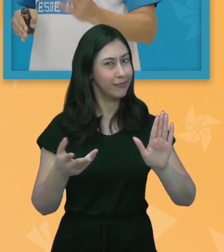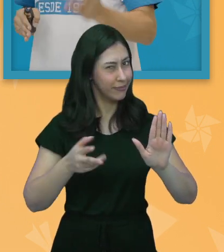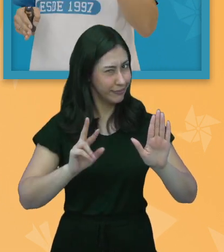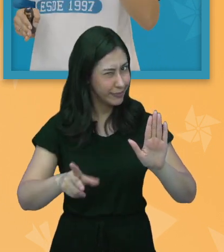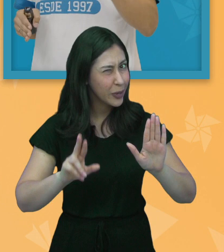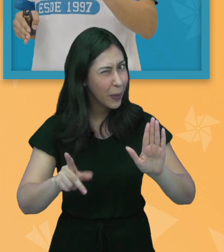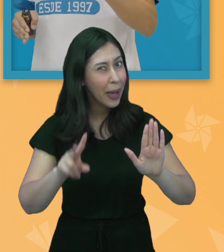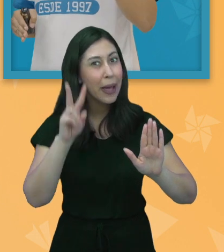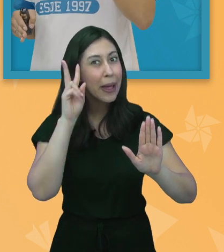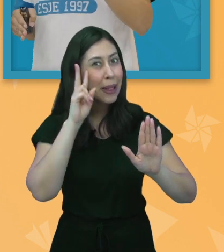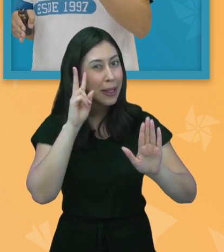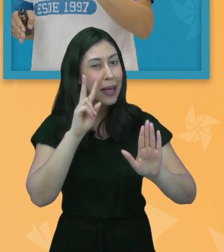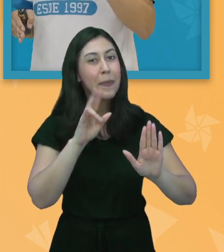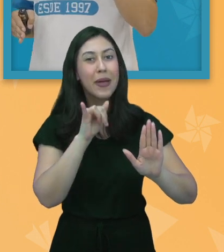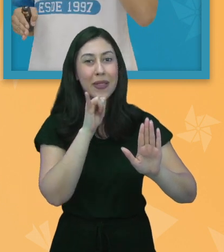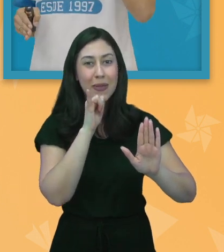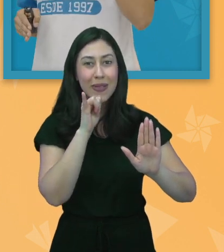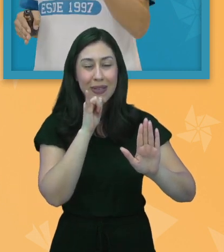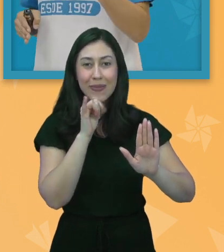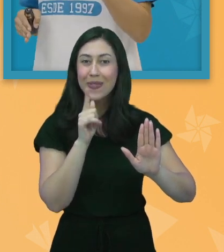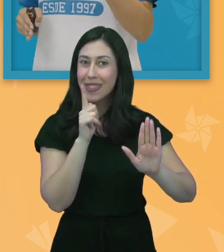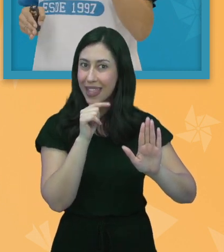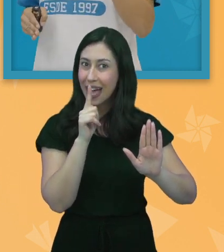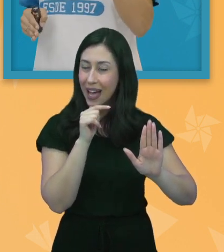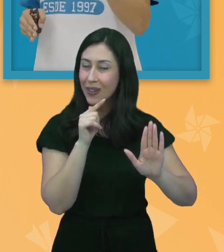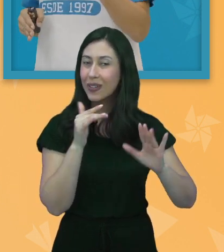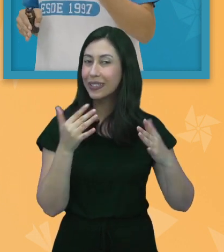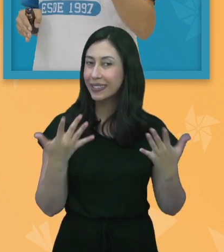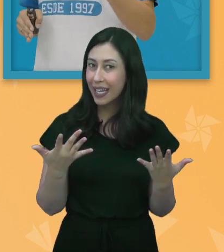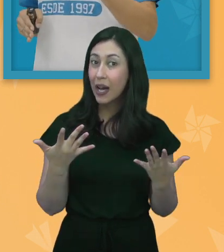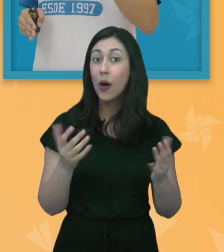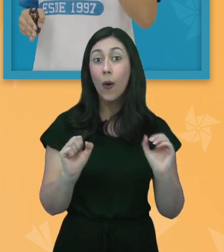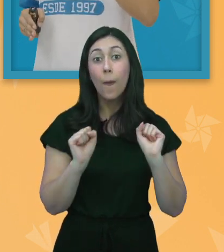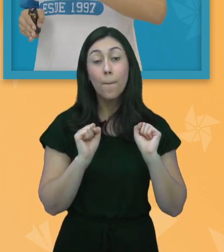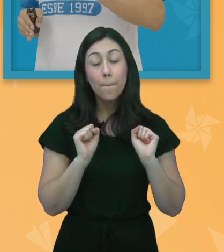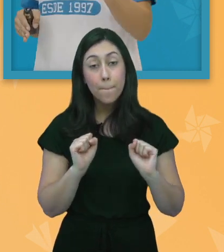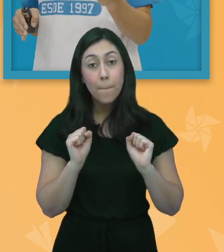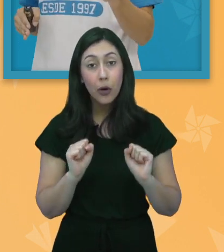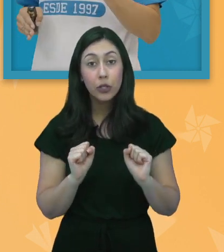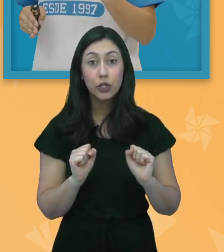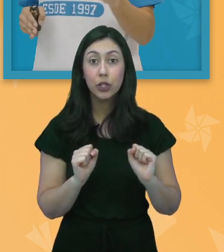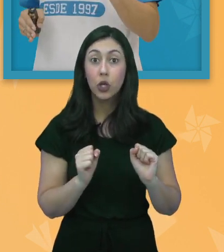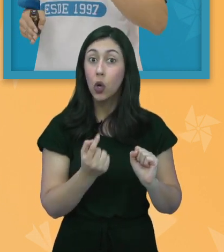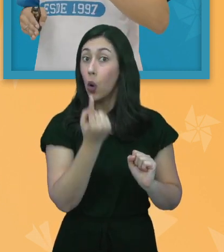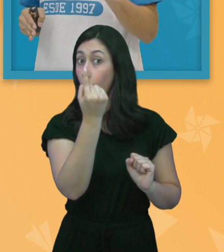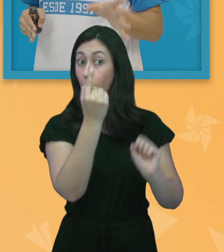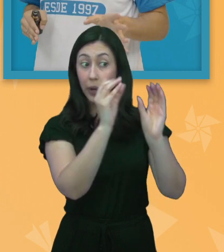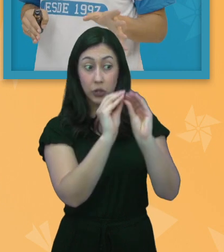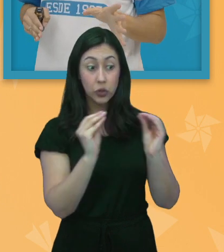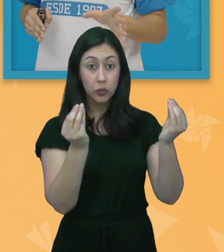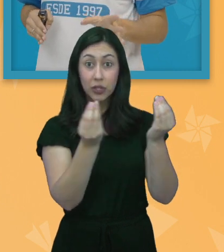Não, né, pessoal? Lembra que eu falei do exemplo da água, que é uma substância ali? A gente tem um exemplo da água, que ela pode estar em dois estados